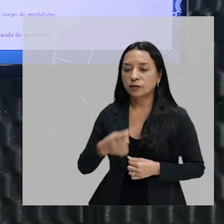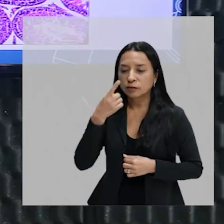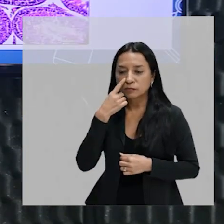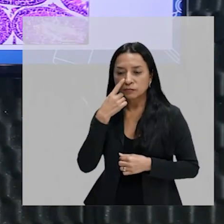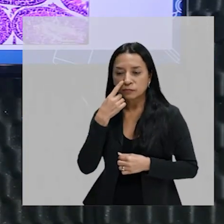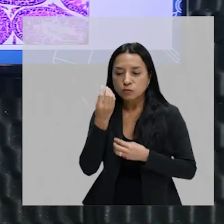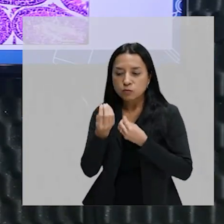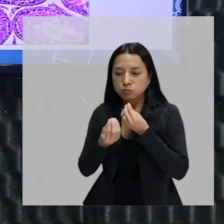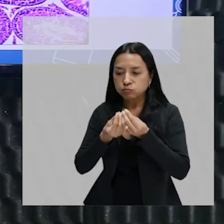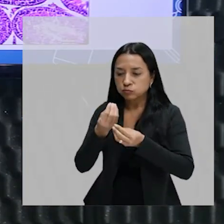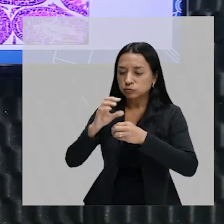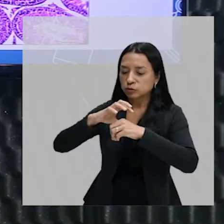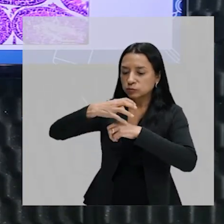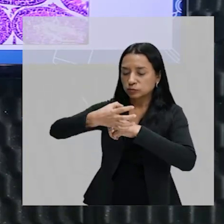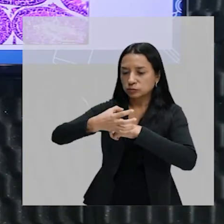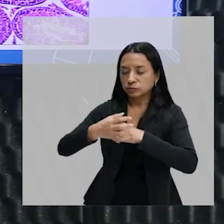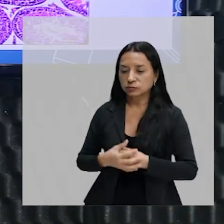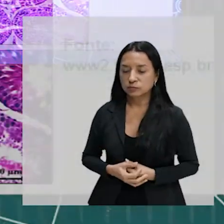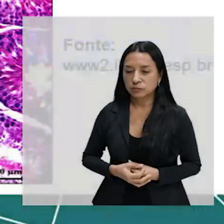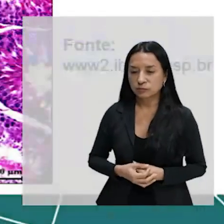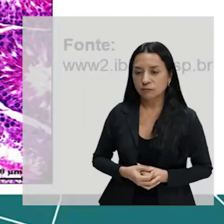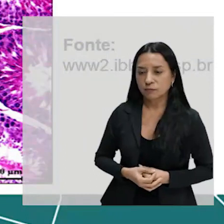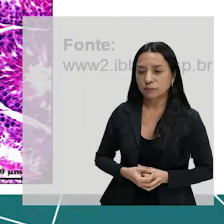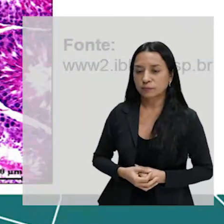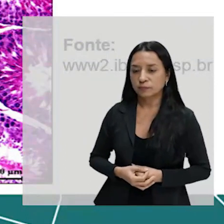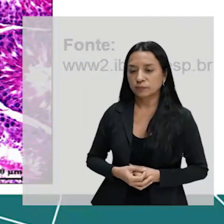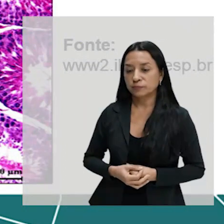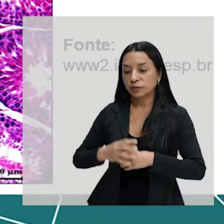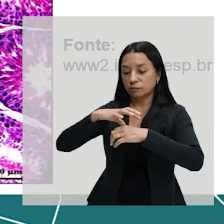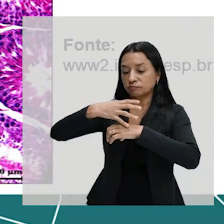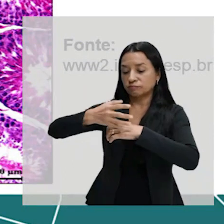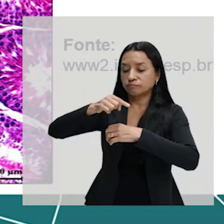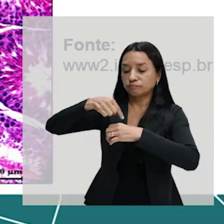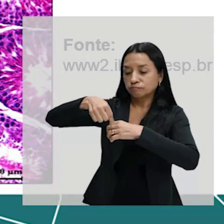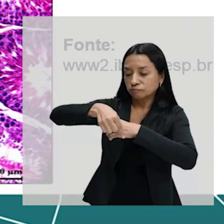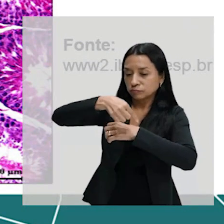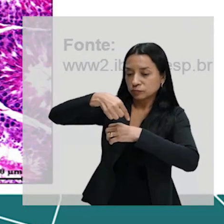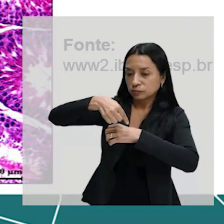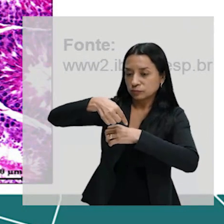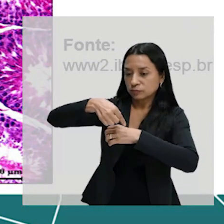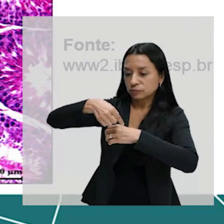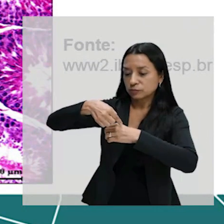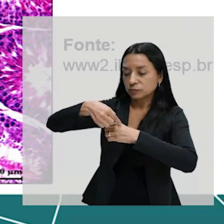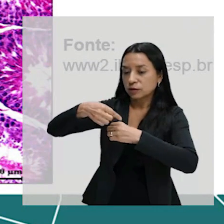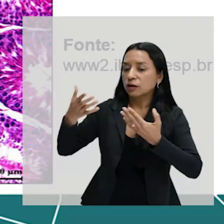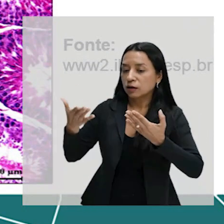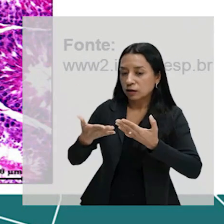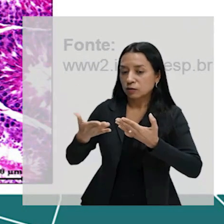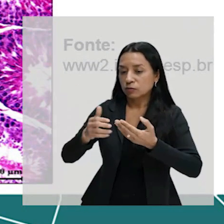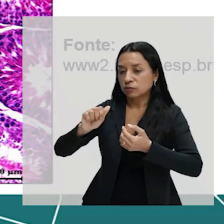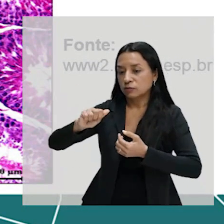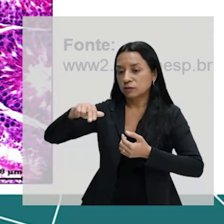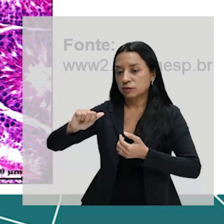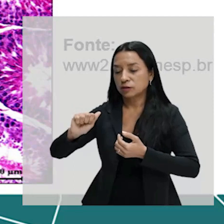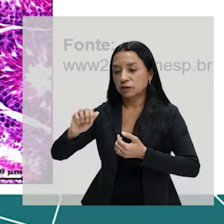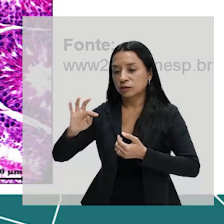da anatomia dos testículos agora essa aqui anatomia externa agora a gente tem uma anatomia mais detalhada a gente